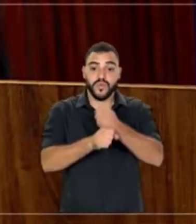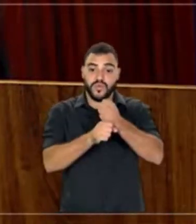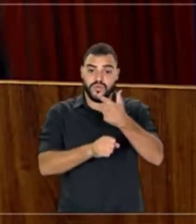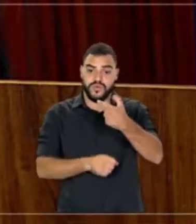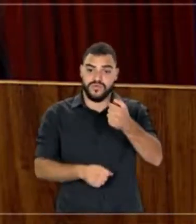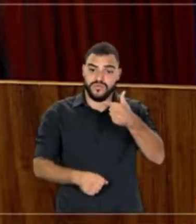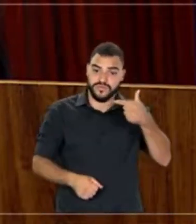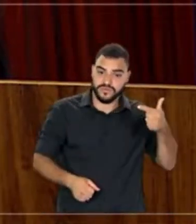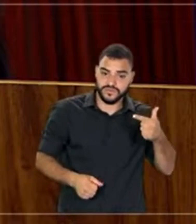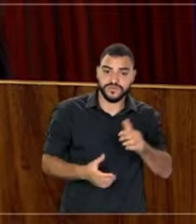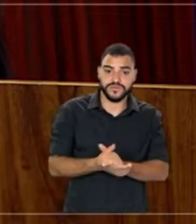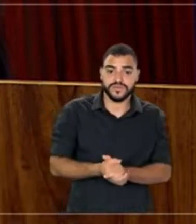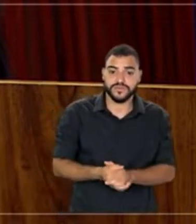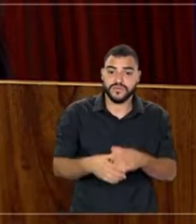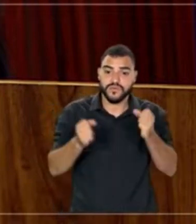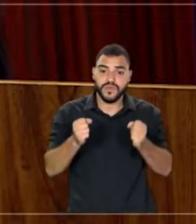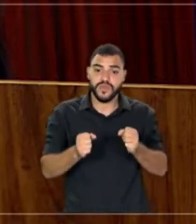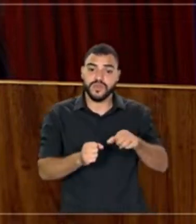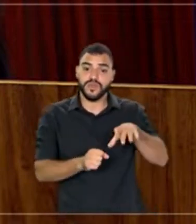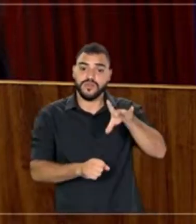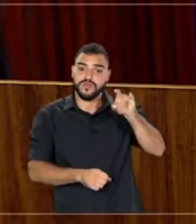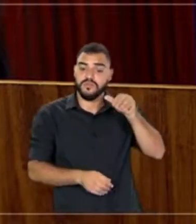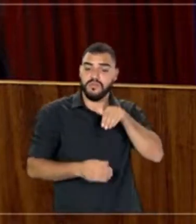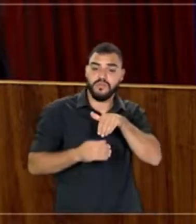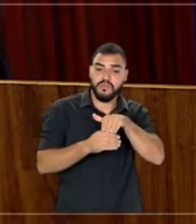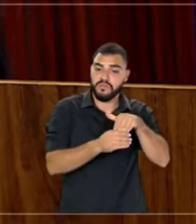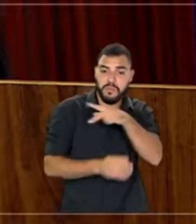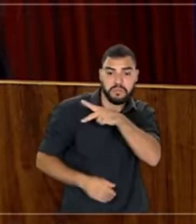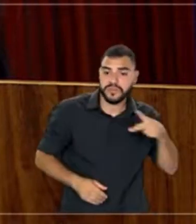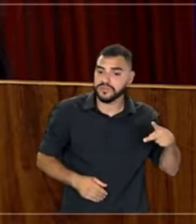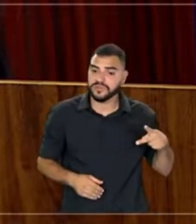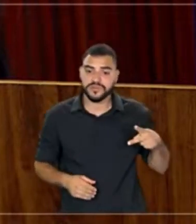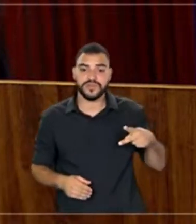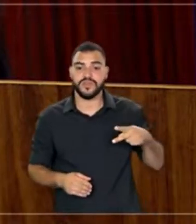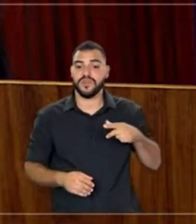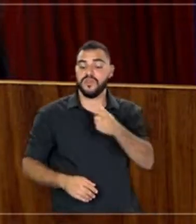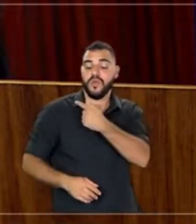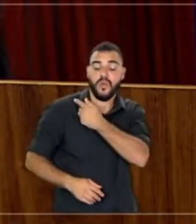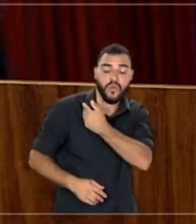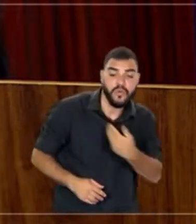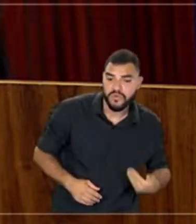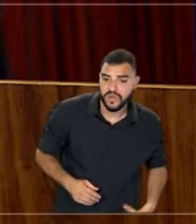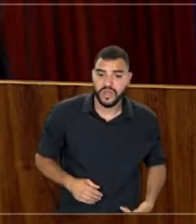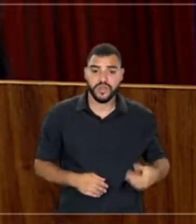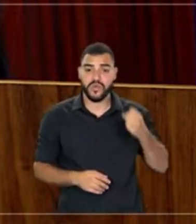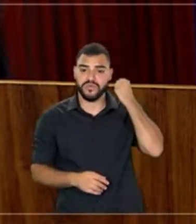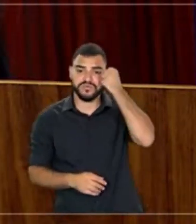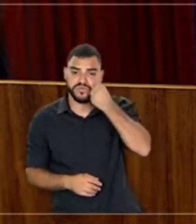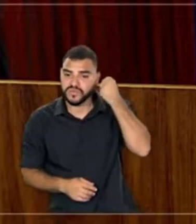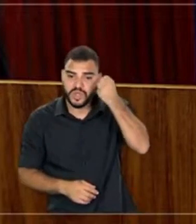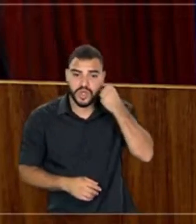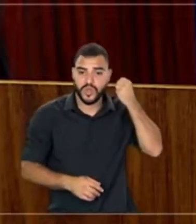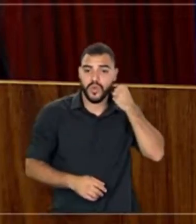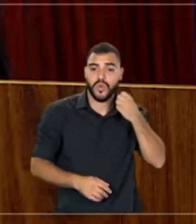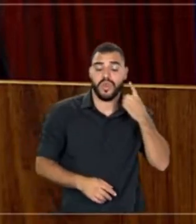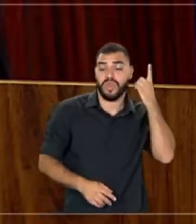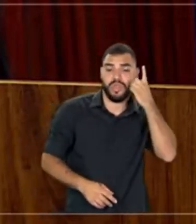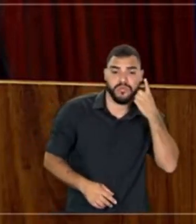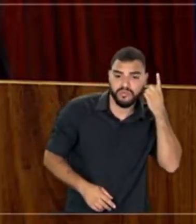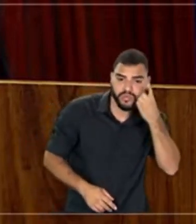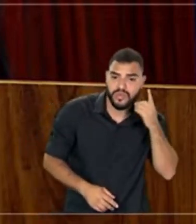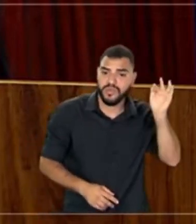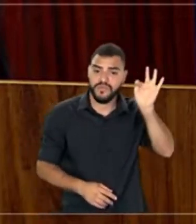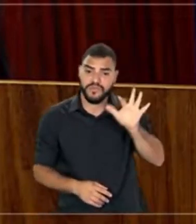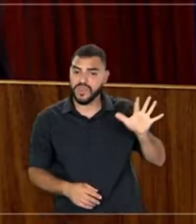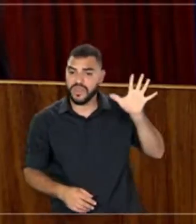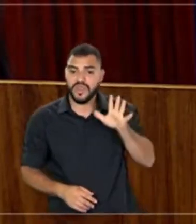podemos todos escolher presidente da República, governadores de estado, senadores, deputados federais e